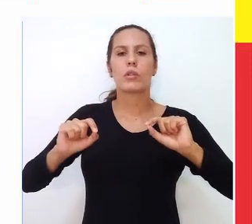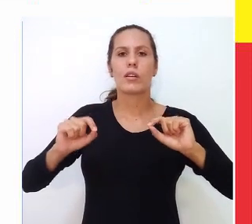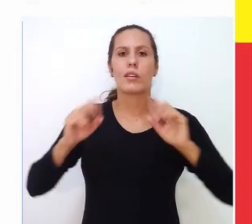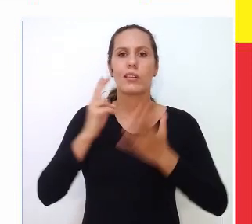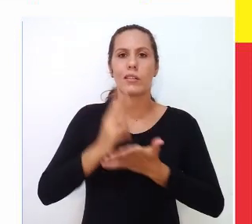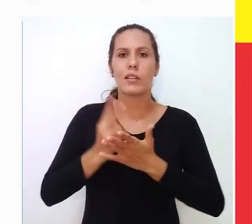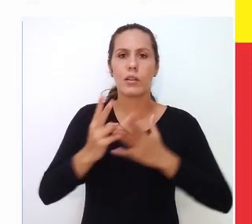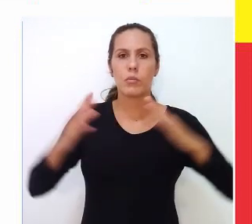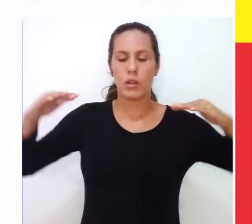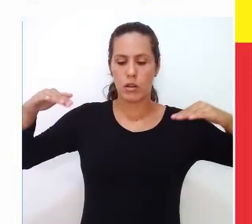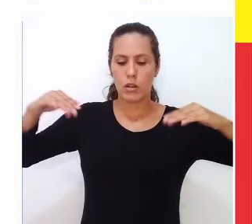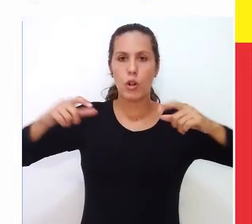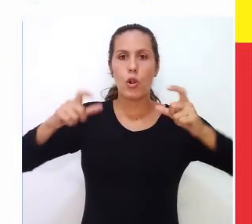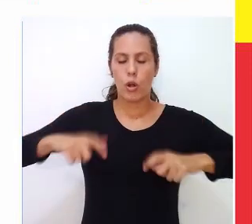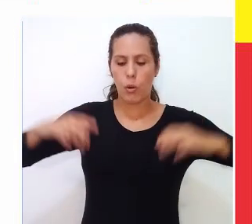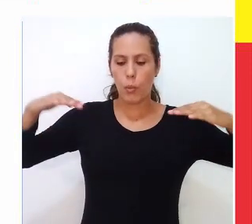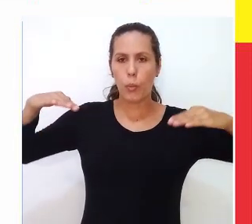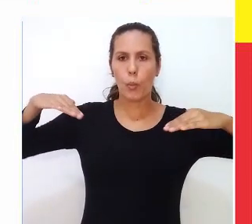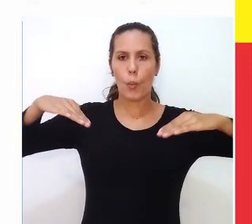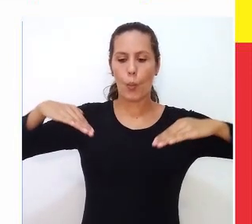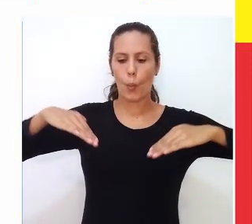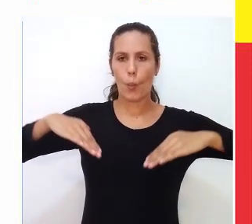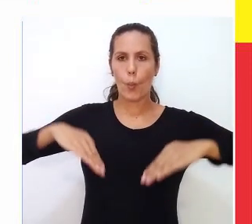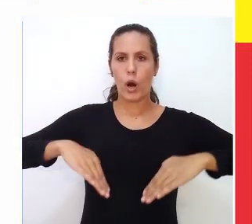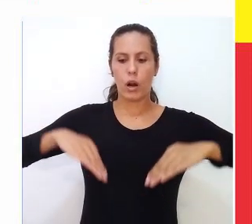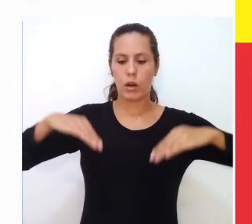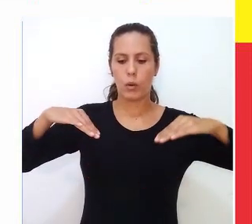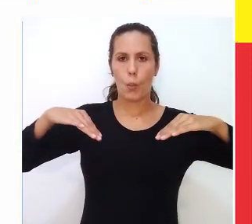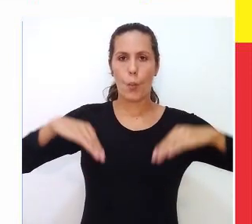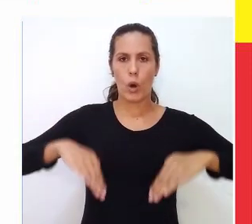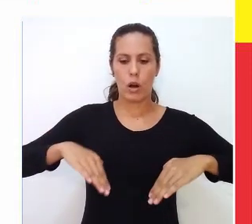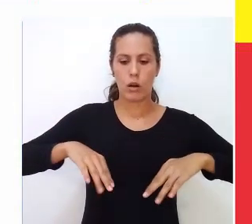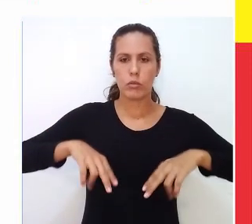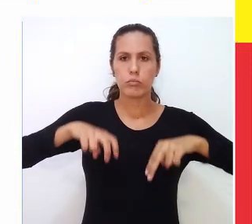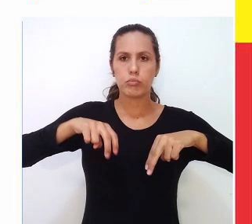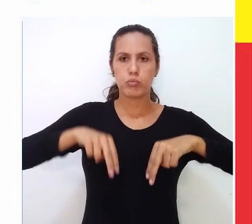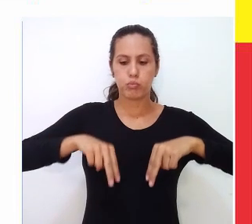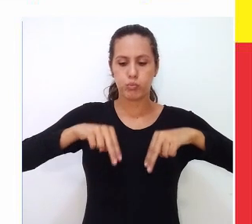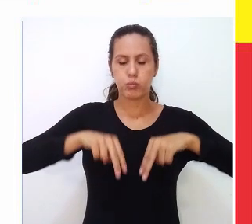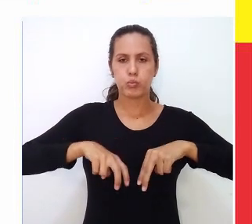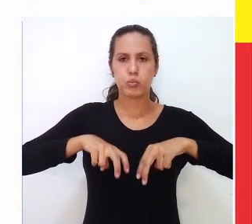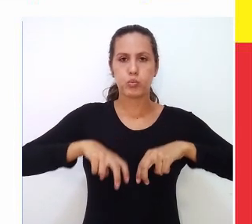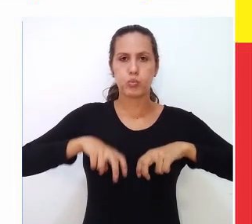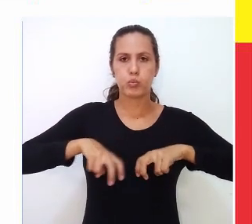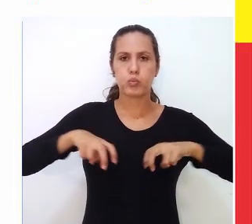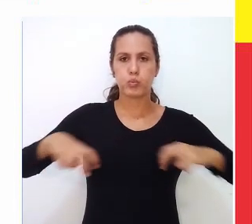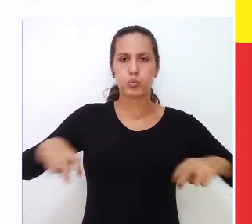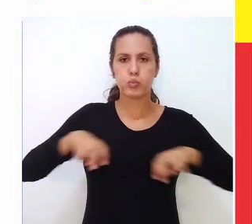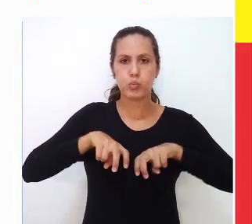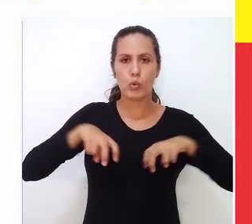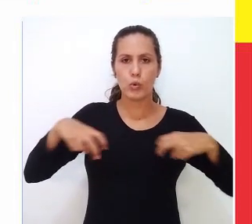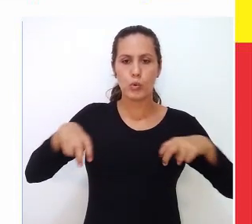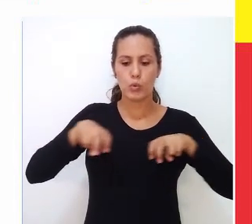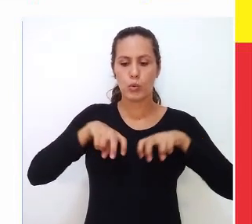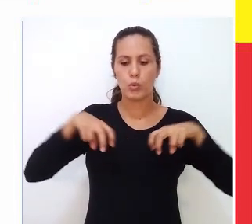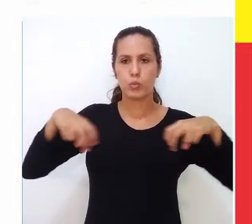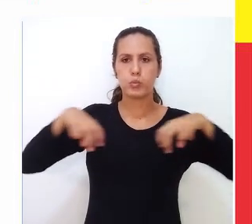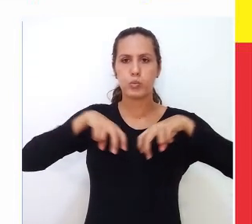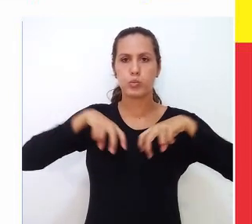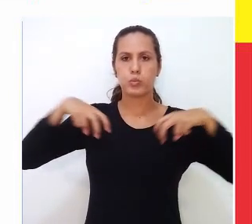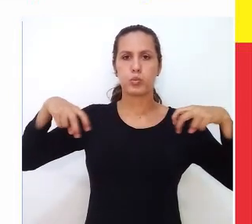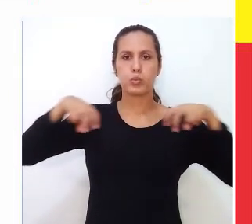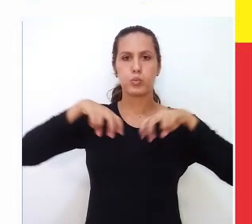uma arquibancada em forma semicircular, geralmente em terrenos onde tinham grandes encostas, porque as arquibancadas